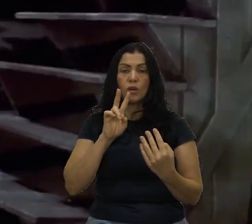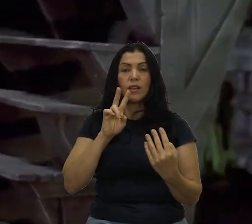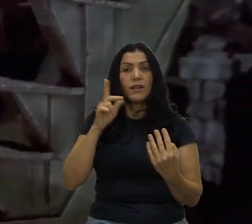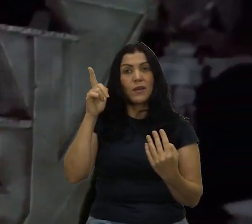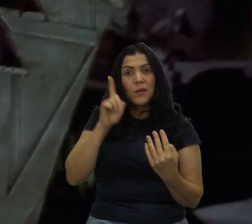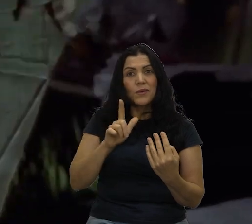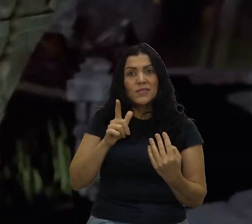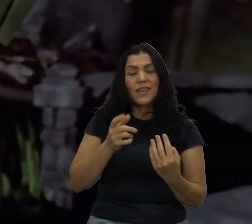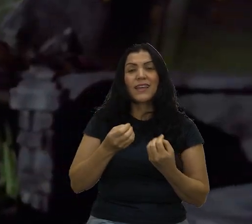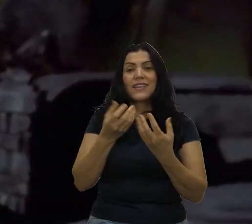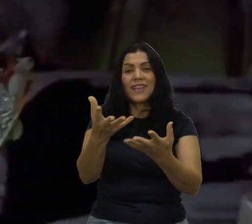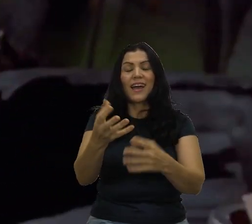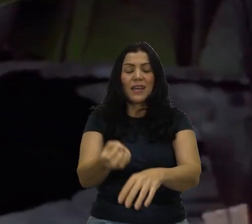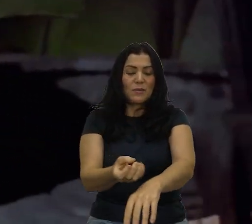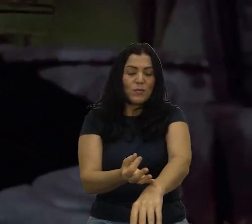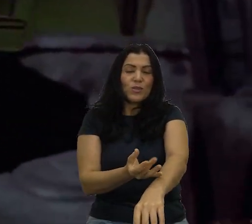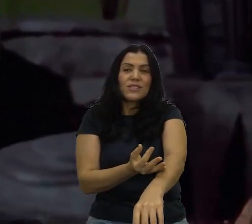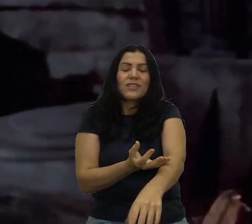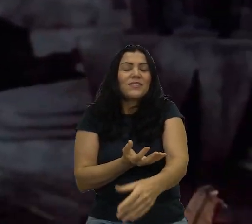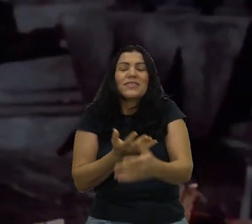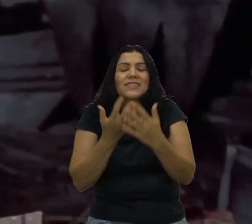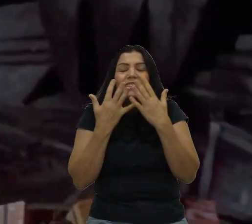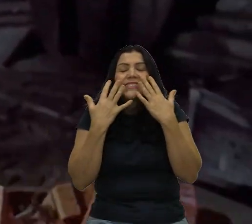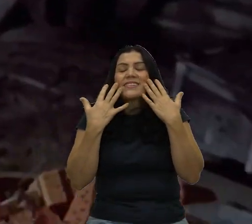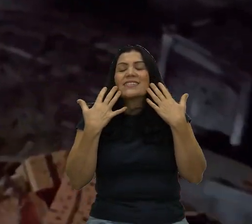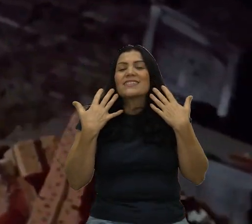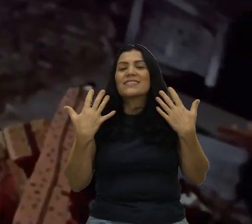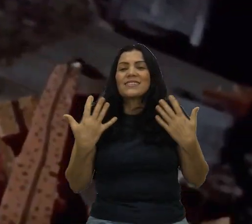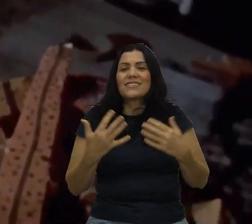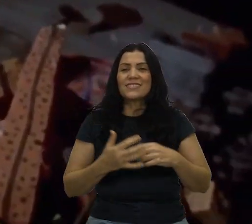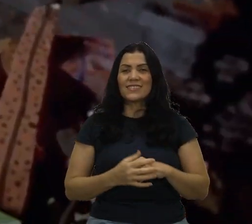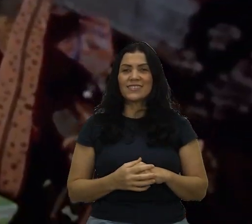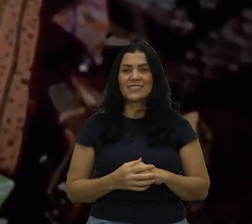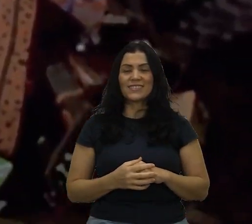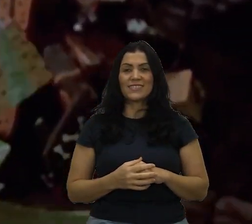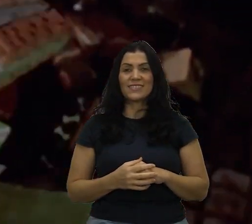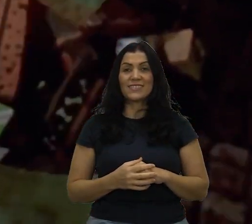e conseguem envolver e emocionar o espectador.